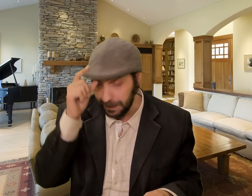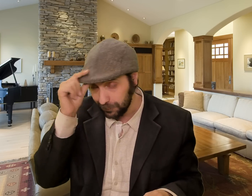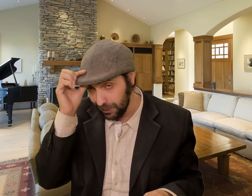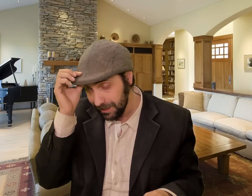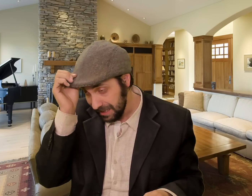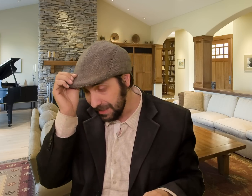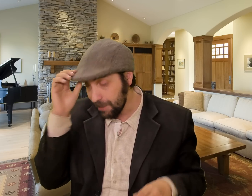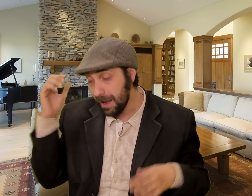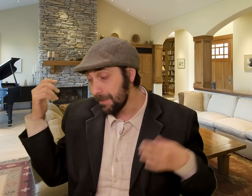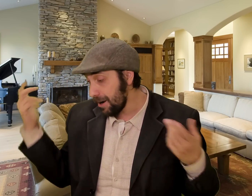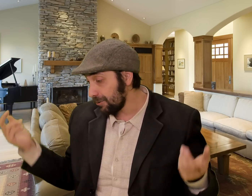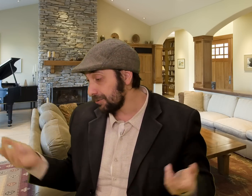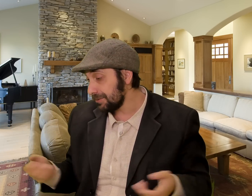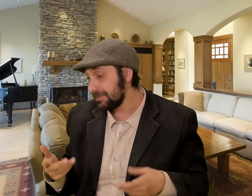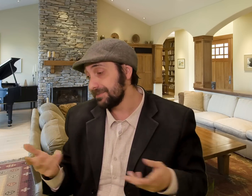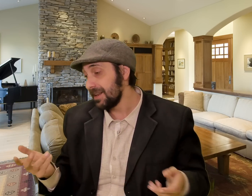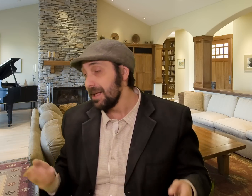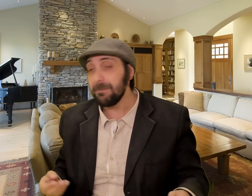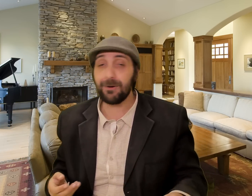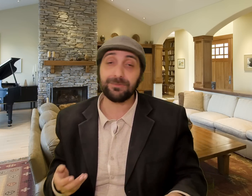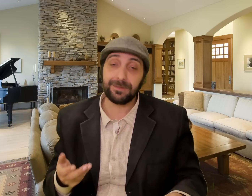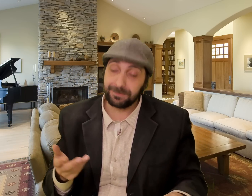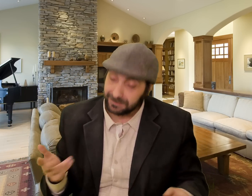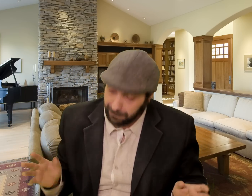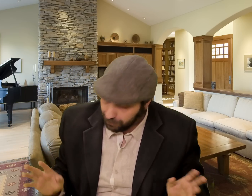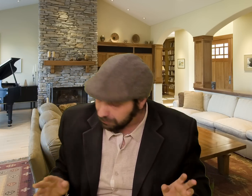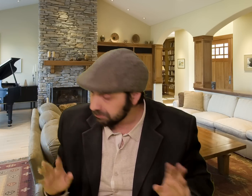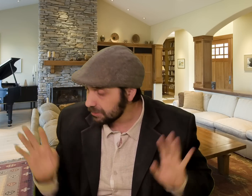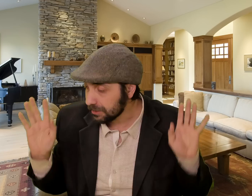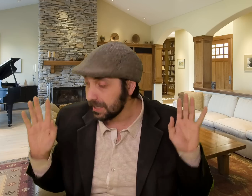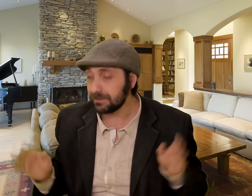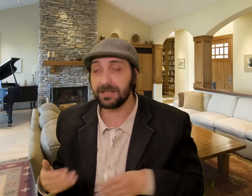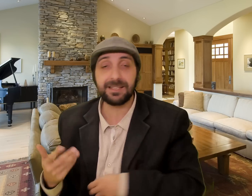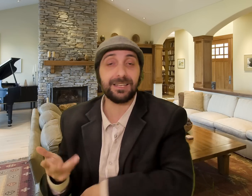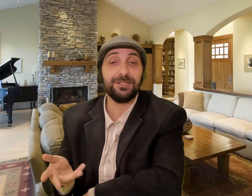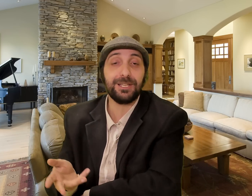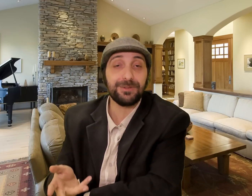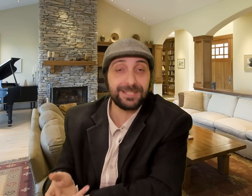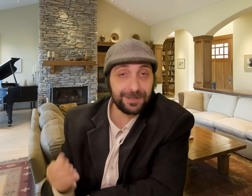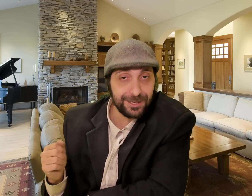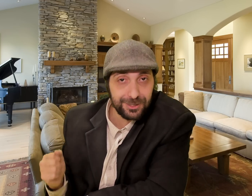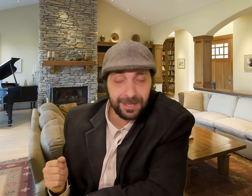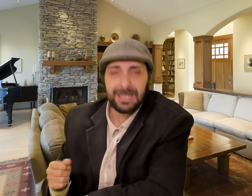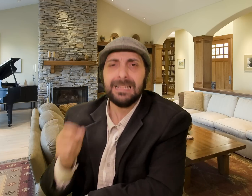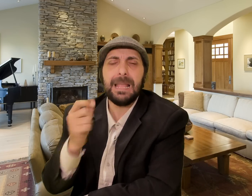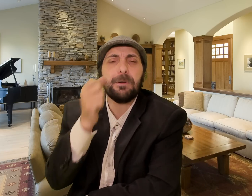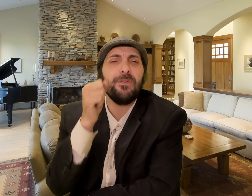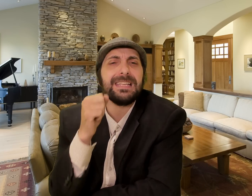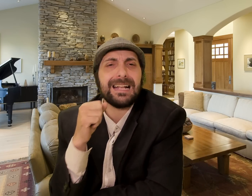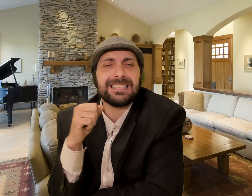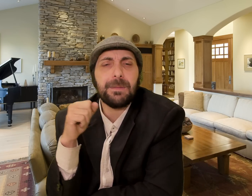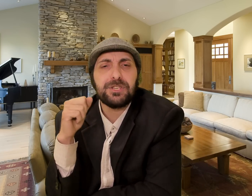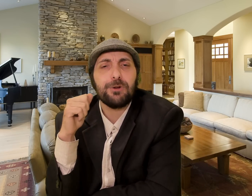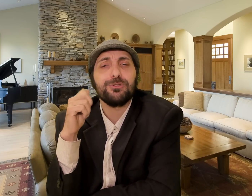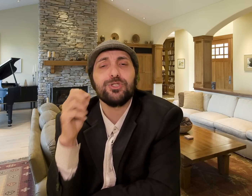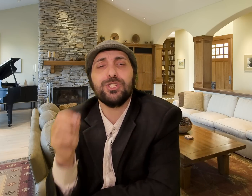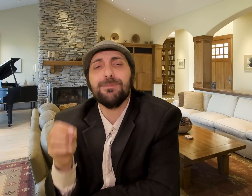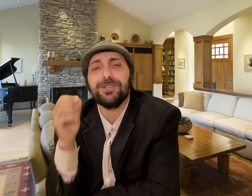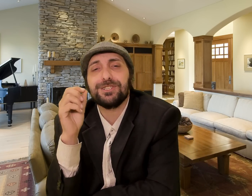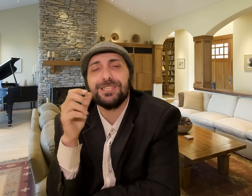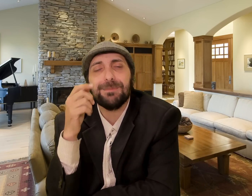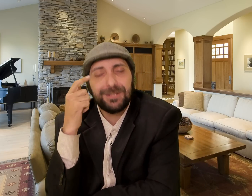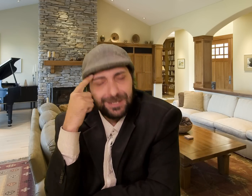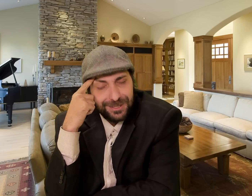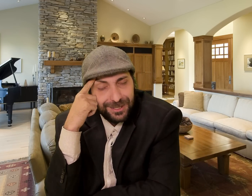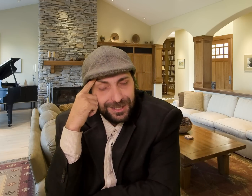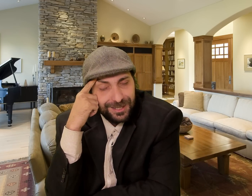cantando a bola há muito tempo não não não Tá bom deixa quieto quem quiser acredita quem não quiser não acredita Lembra que eu falei que já sabe atirar